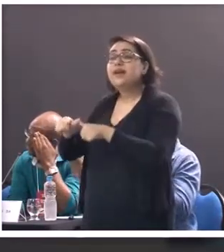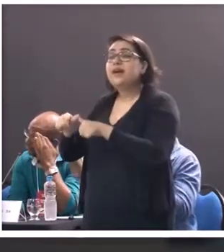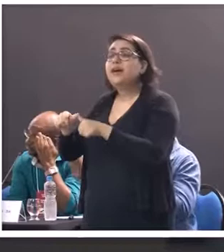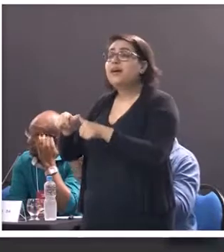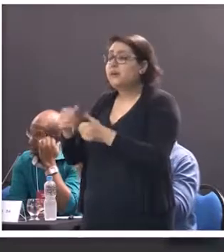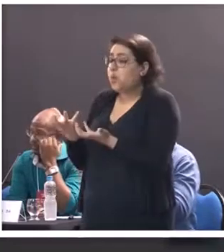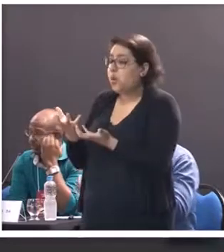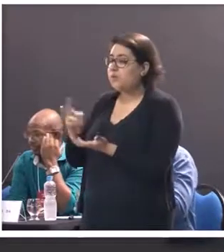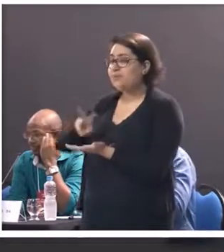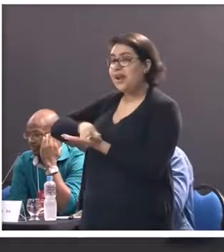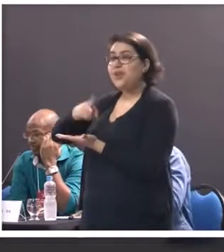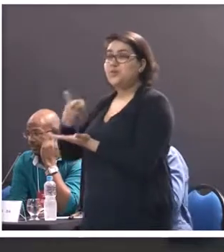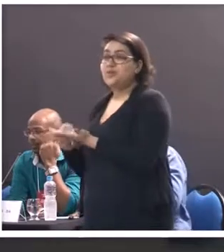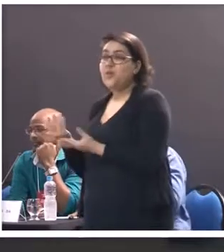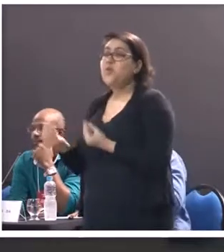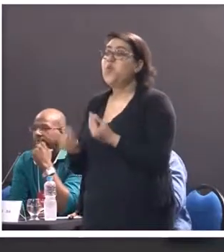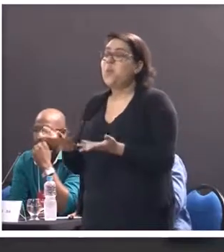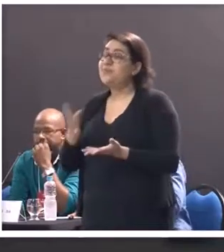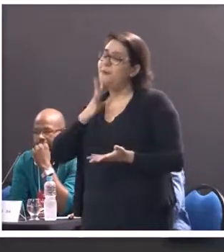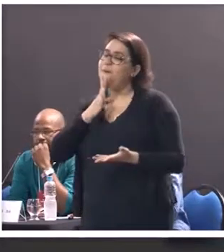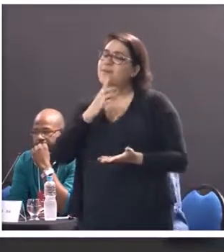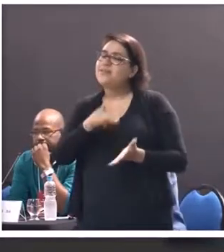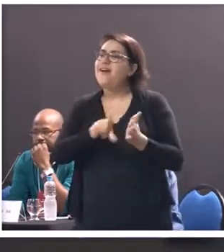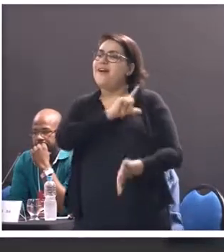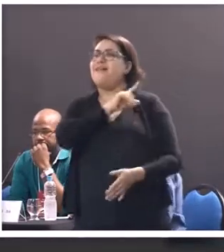fazendo a tradução.